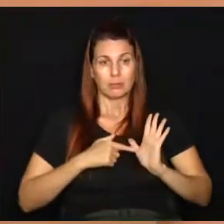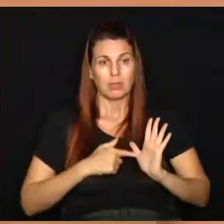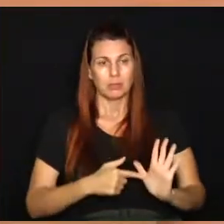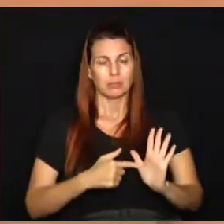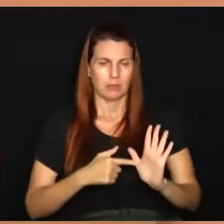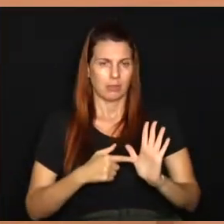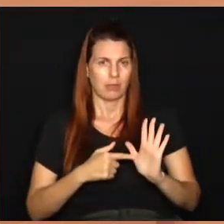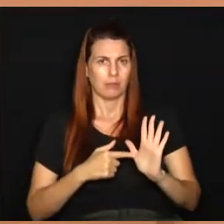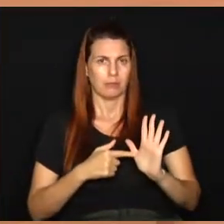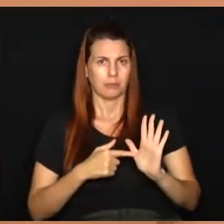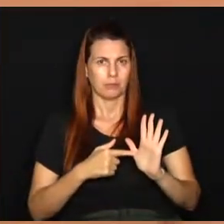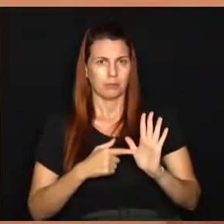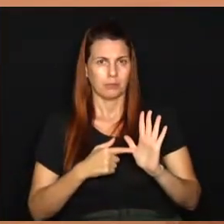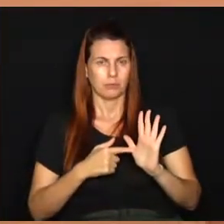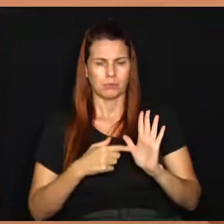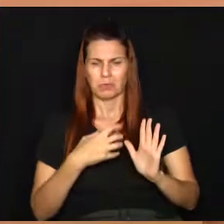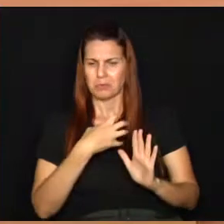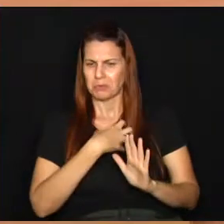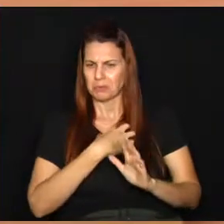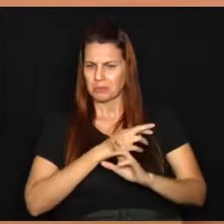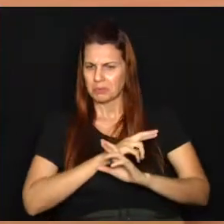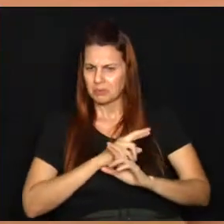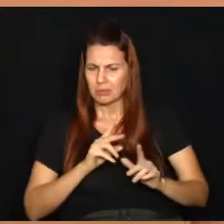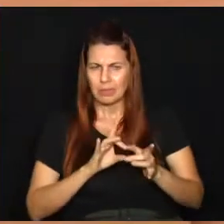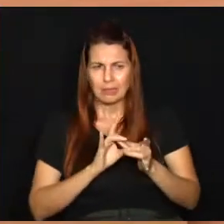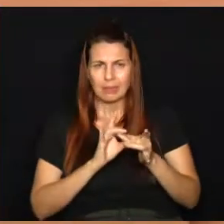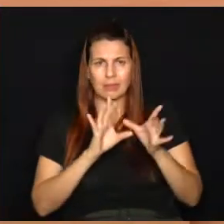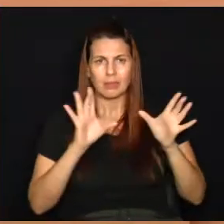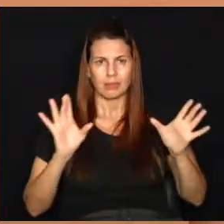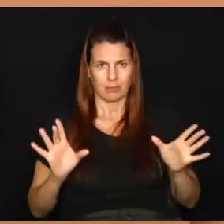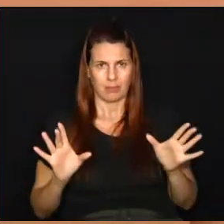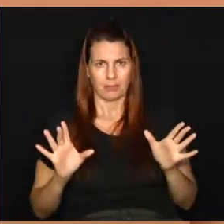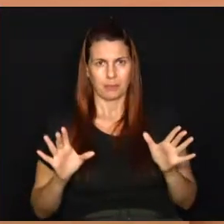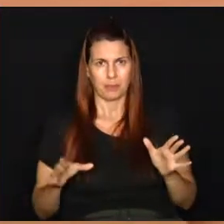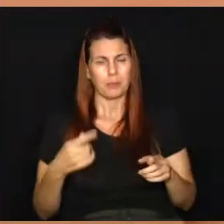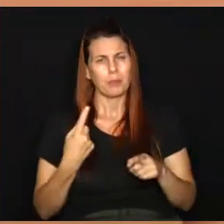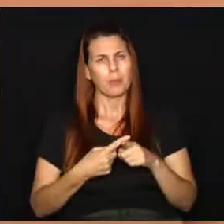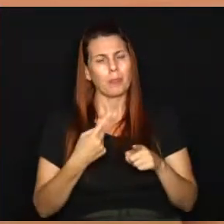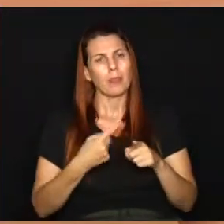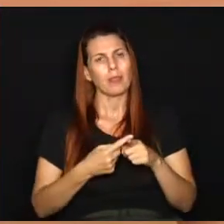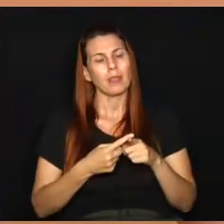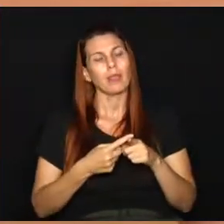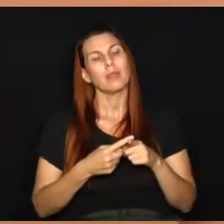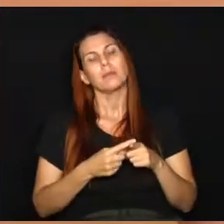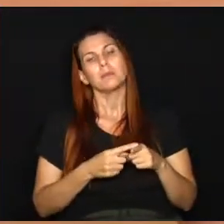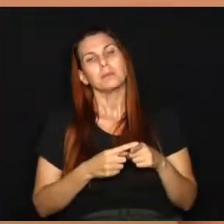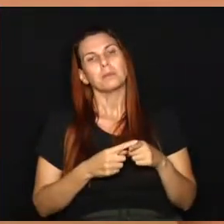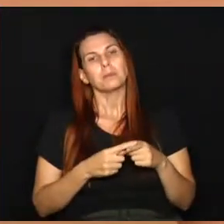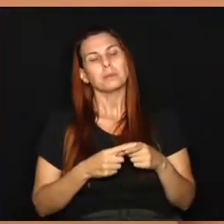da forma como bem entenderem, porque, em geral, isso